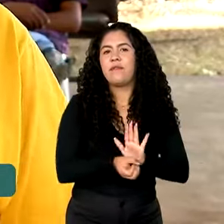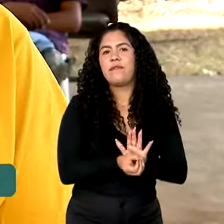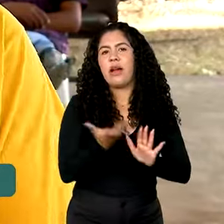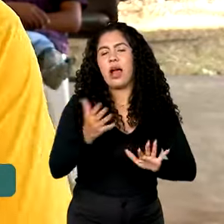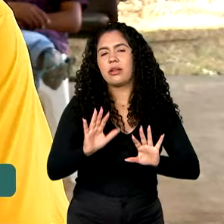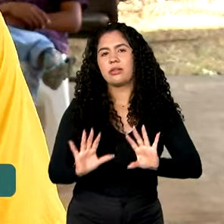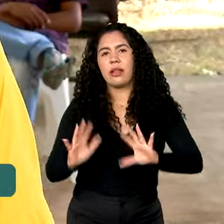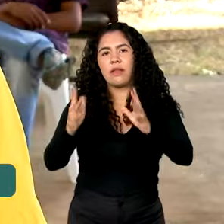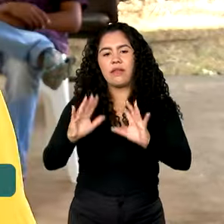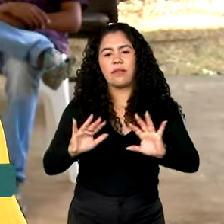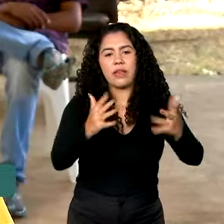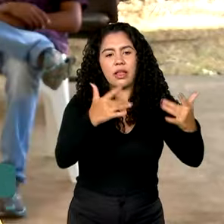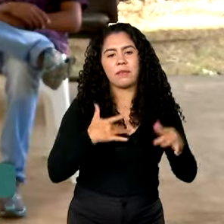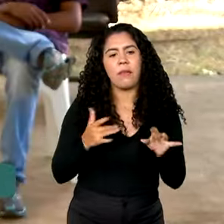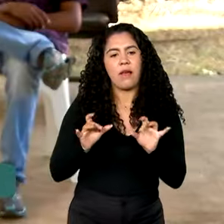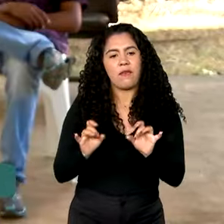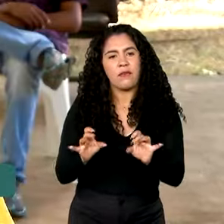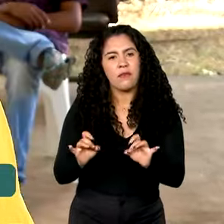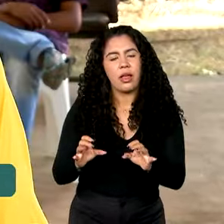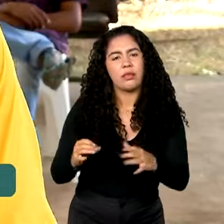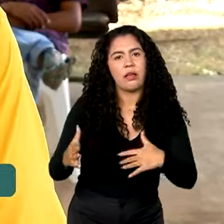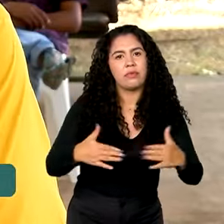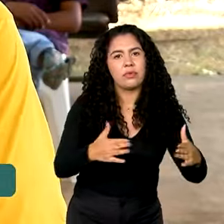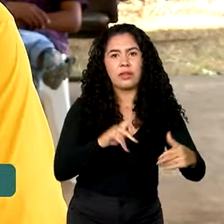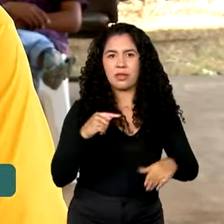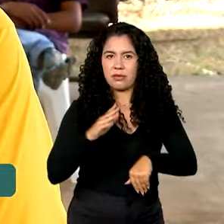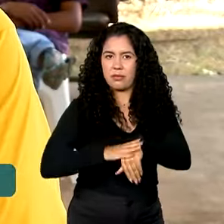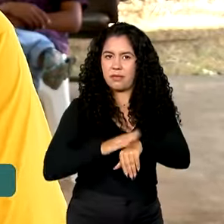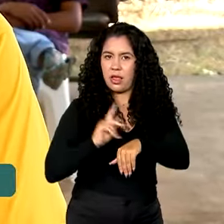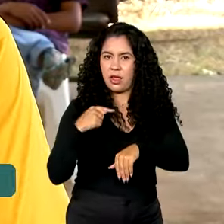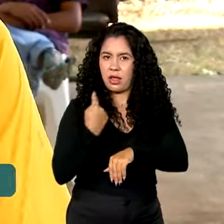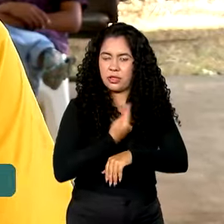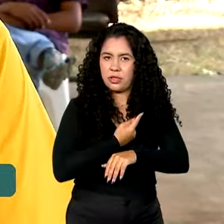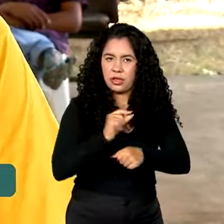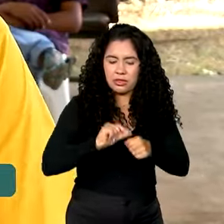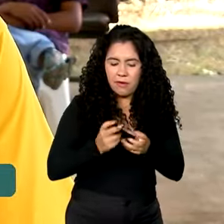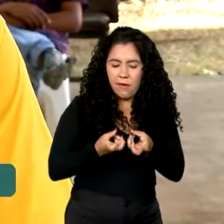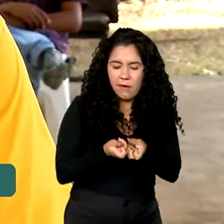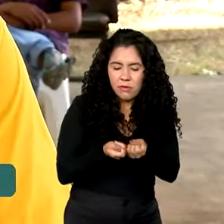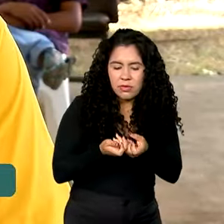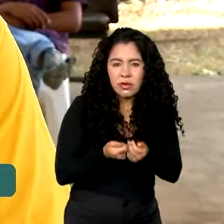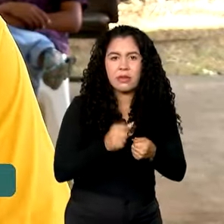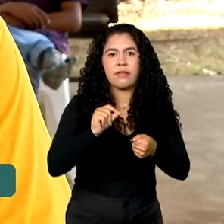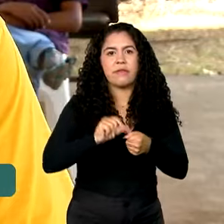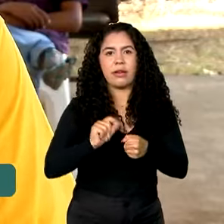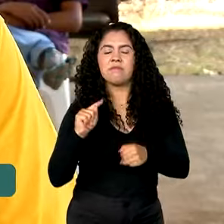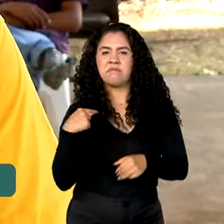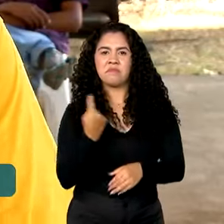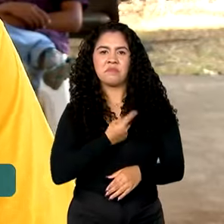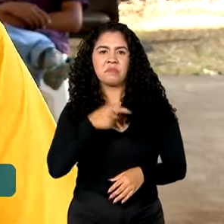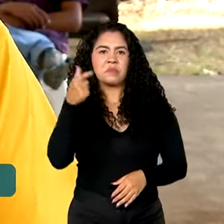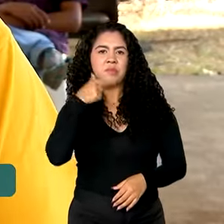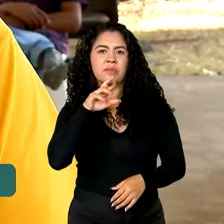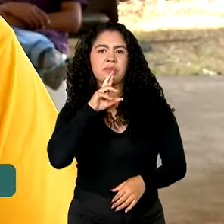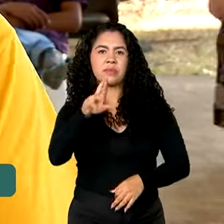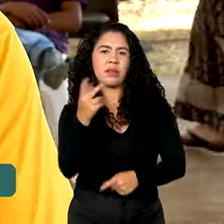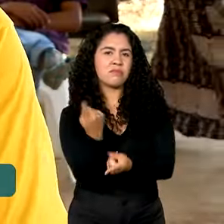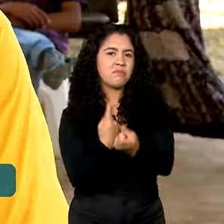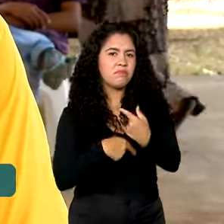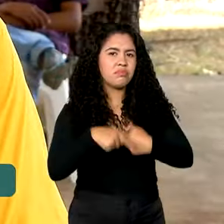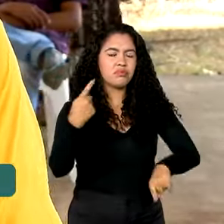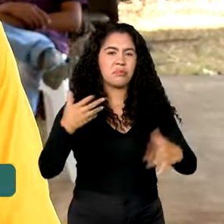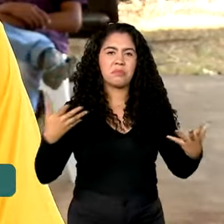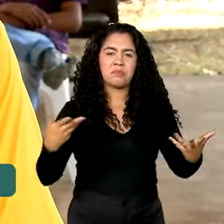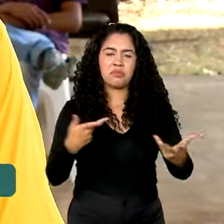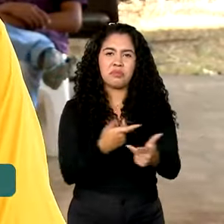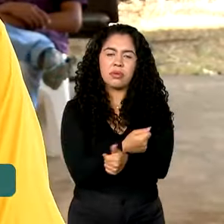a vender as peças que aqui são construídas, não é? E graças a Deus temos um bom êxito nisso para ajudar os